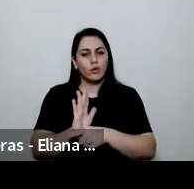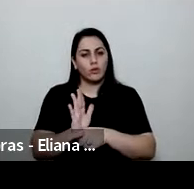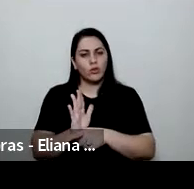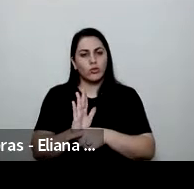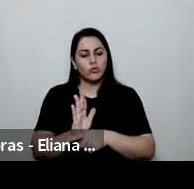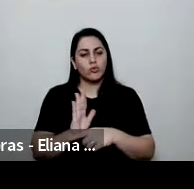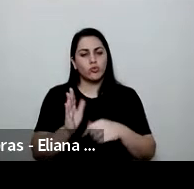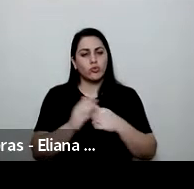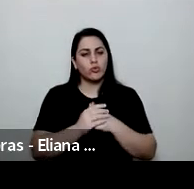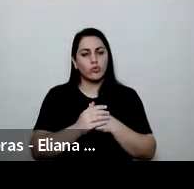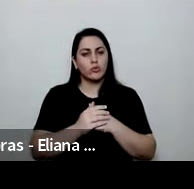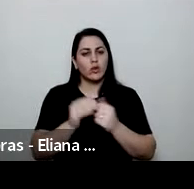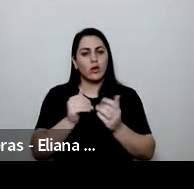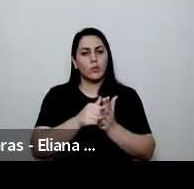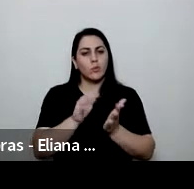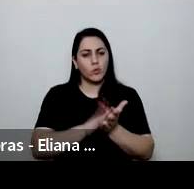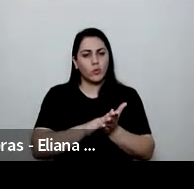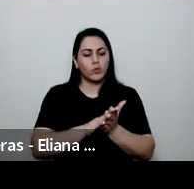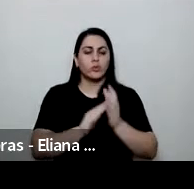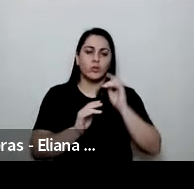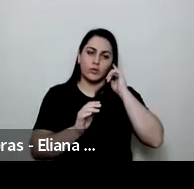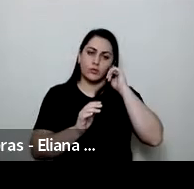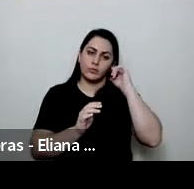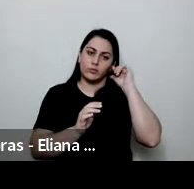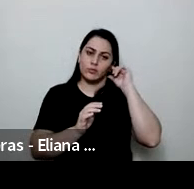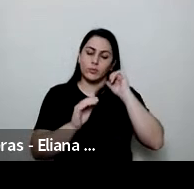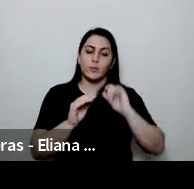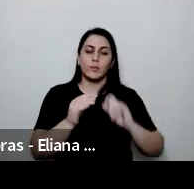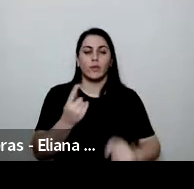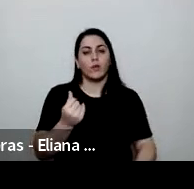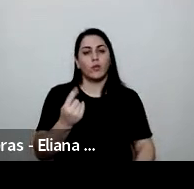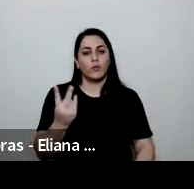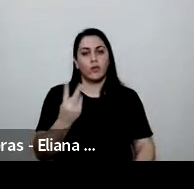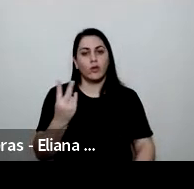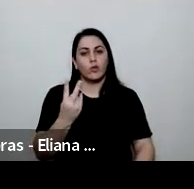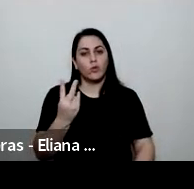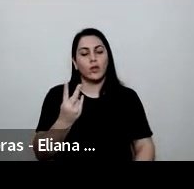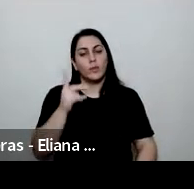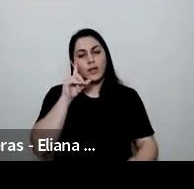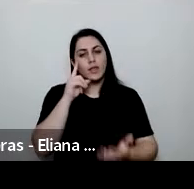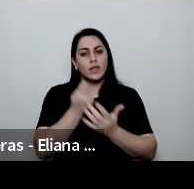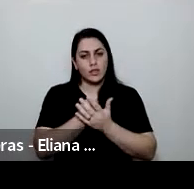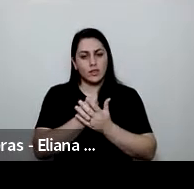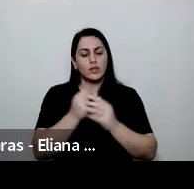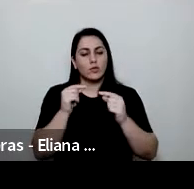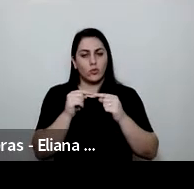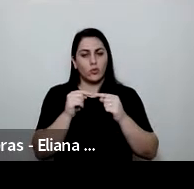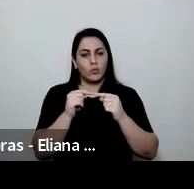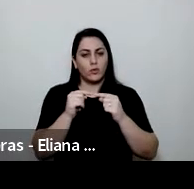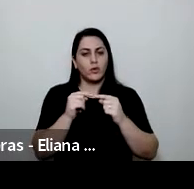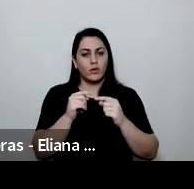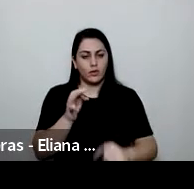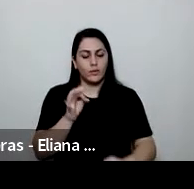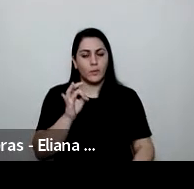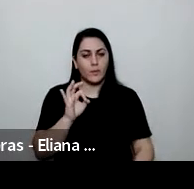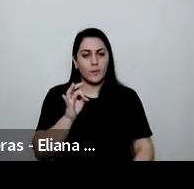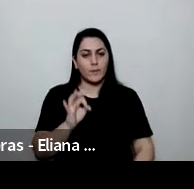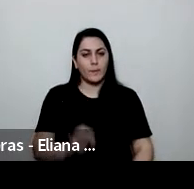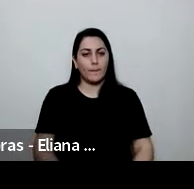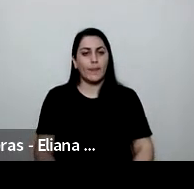camada estabelecido o valor médio a minha decisão parece sentido tá